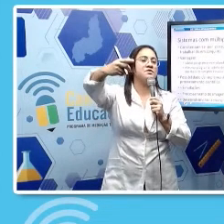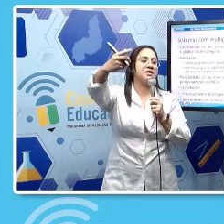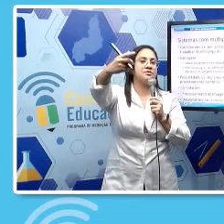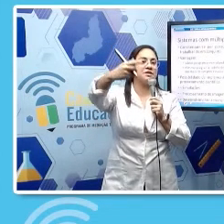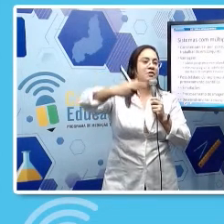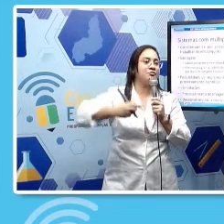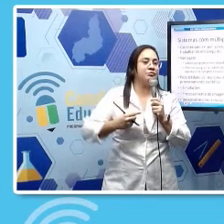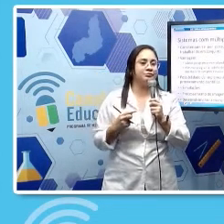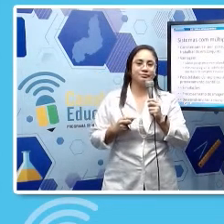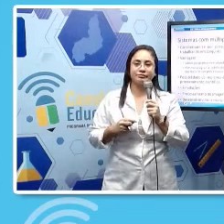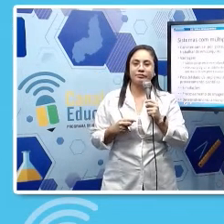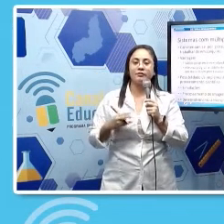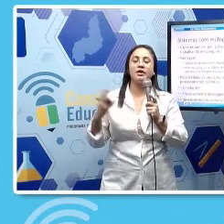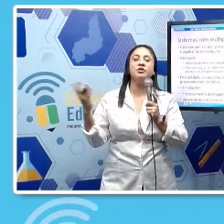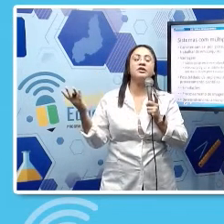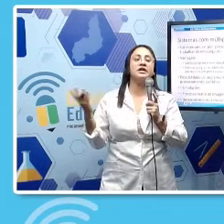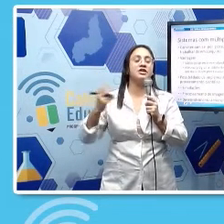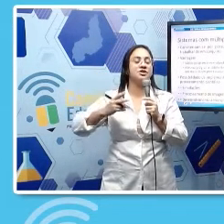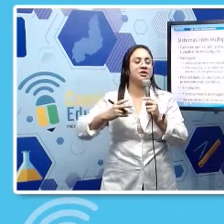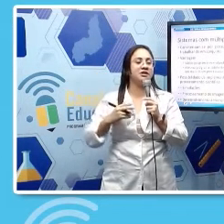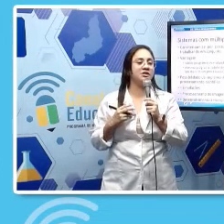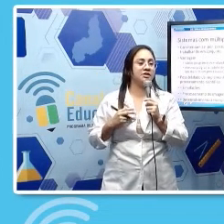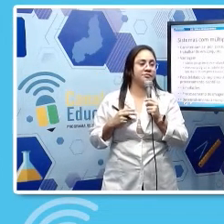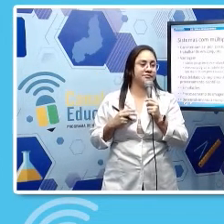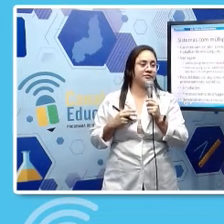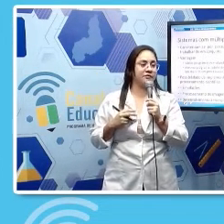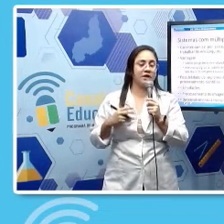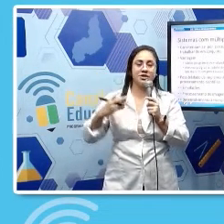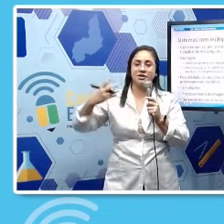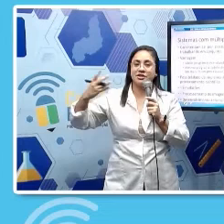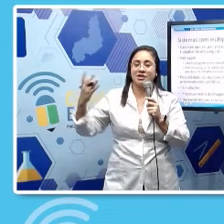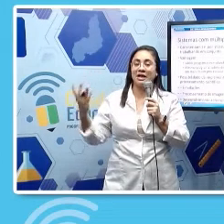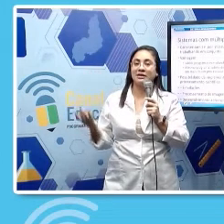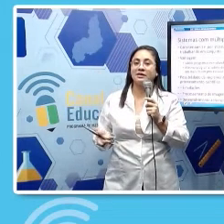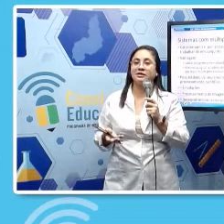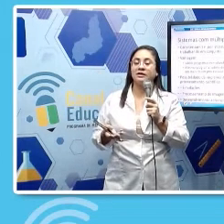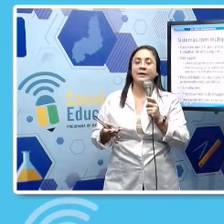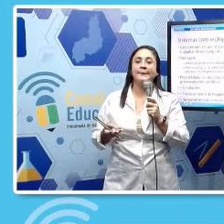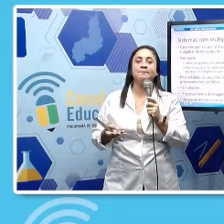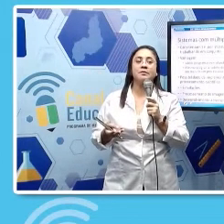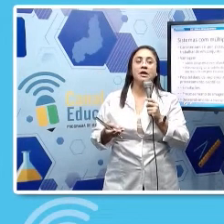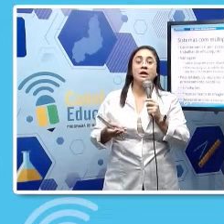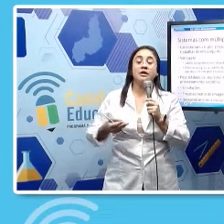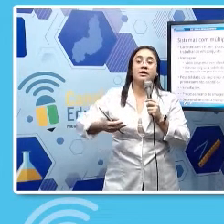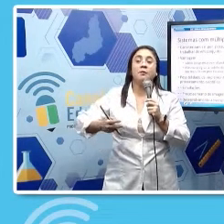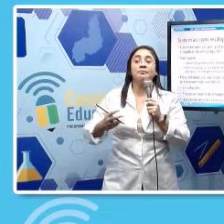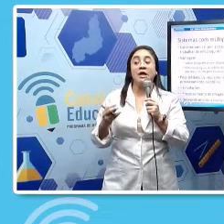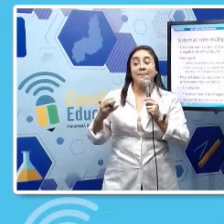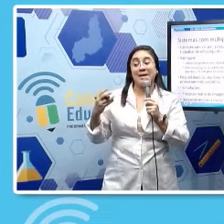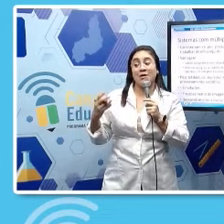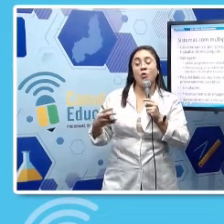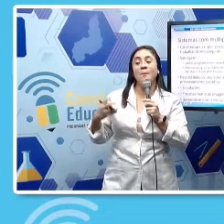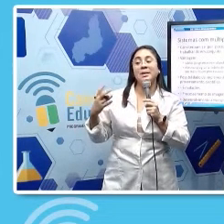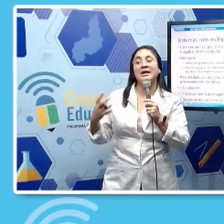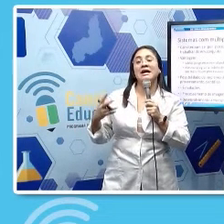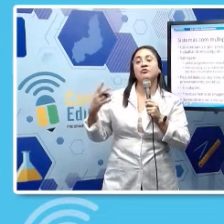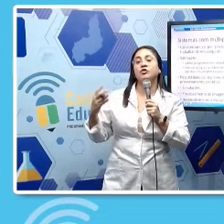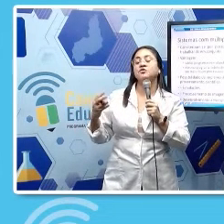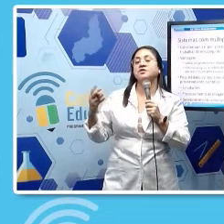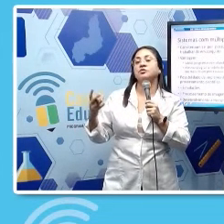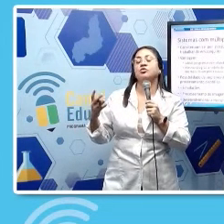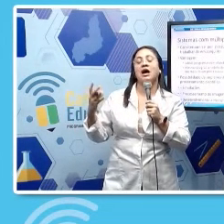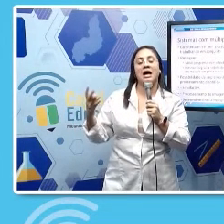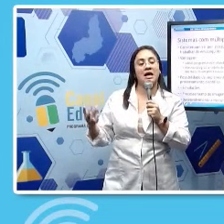mal consegue usar um. E o que que adianta então? Não adianta de nada, né? Então, para